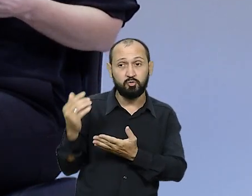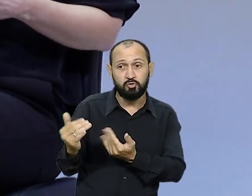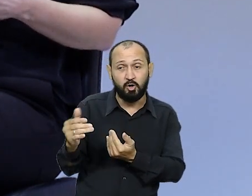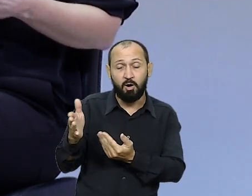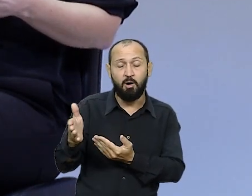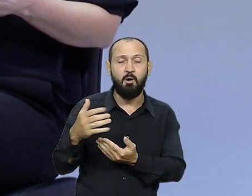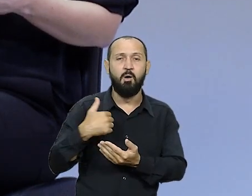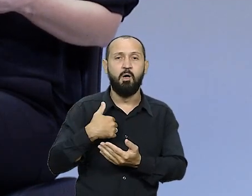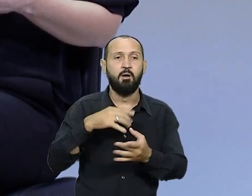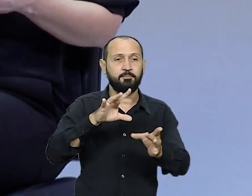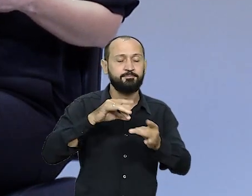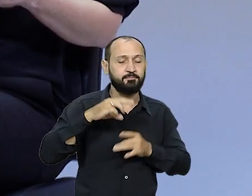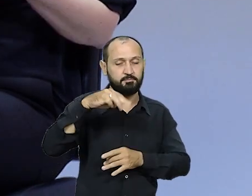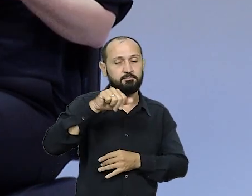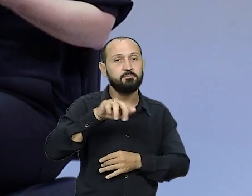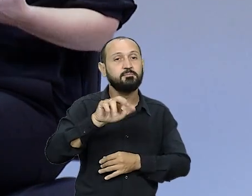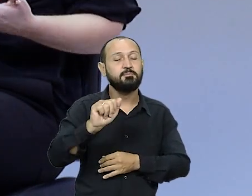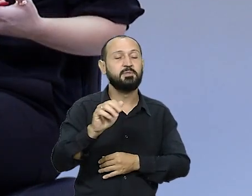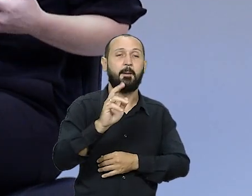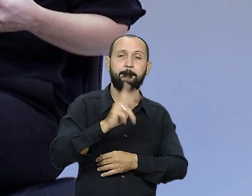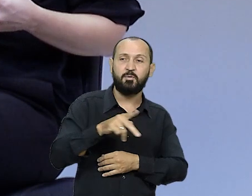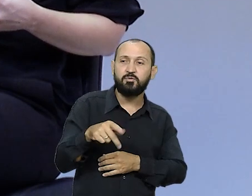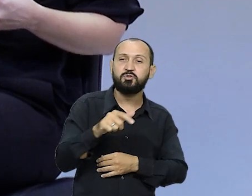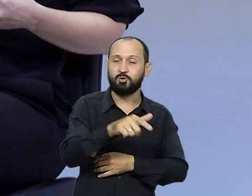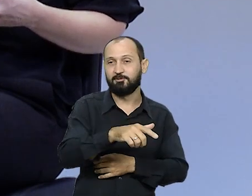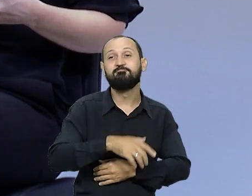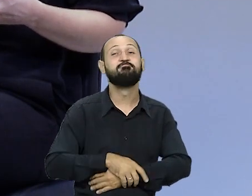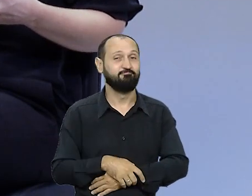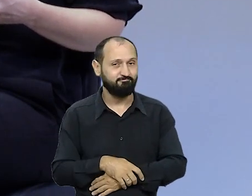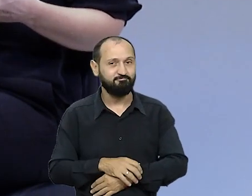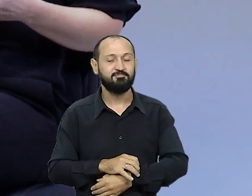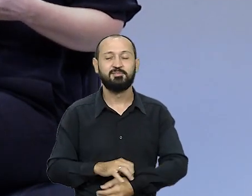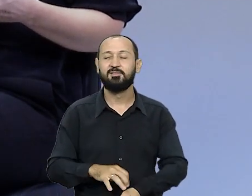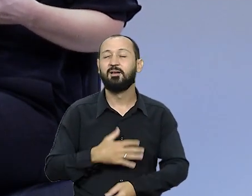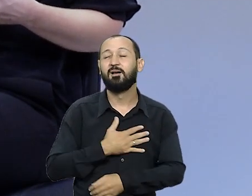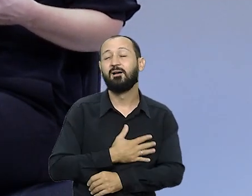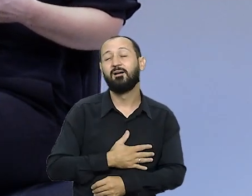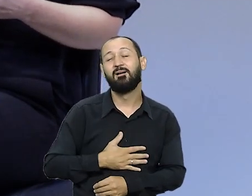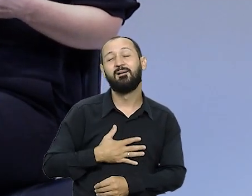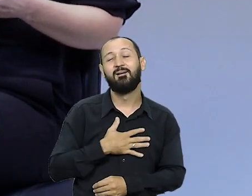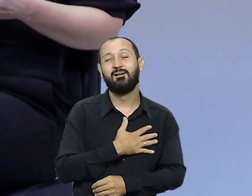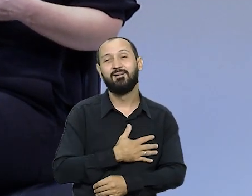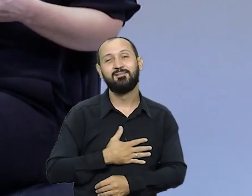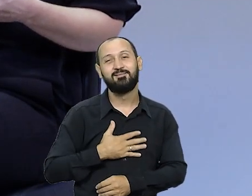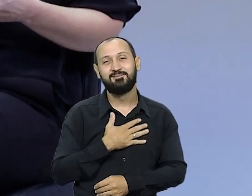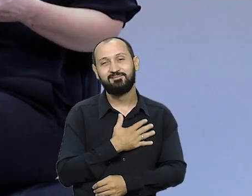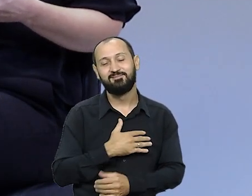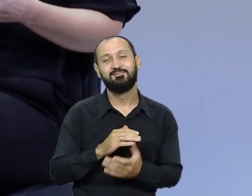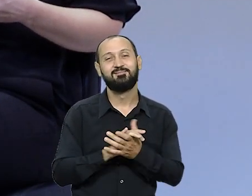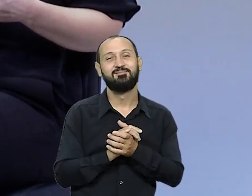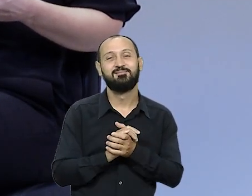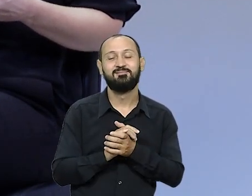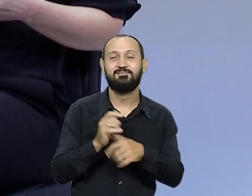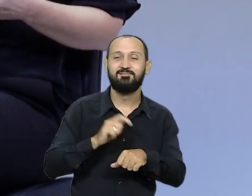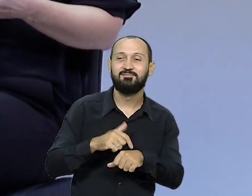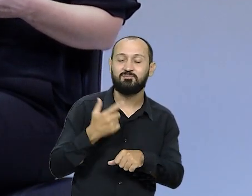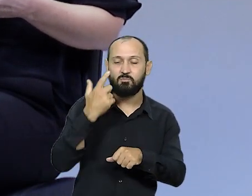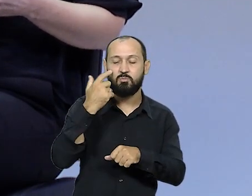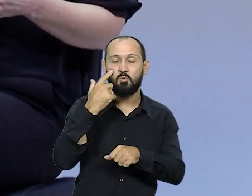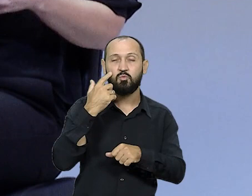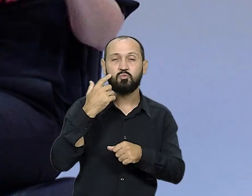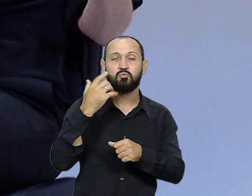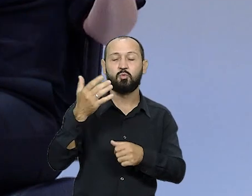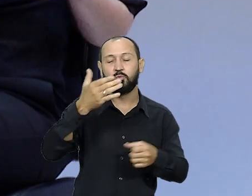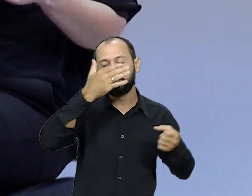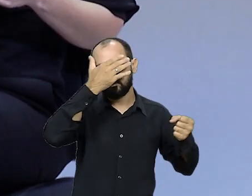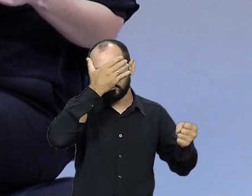jovem advogado, é um personagem, a Maria que está ali. É a Maria professora. É a Maria professora. E é tão gostoso. Eu acho que